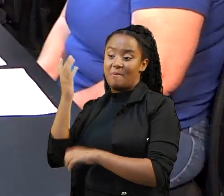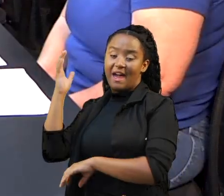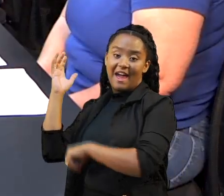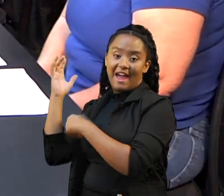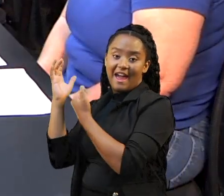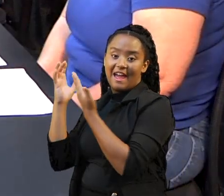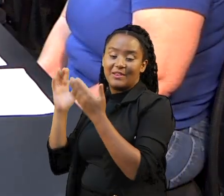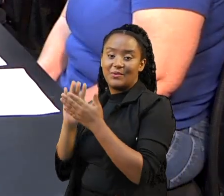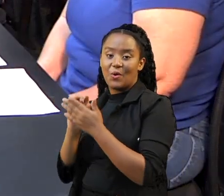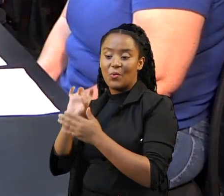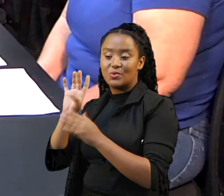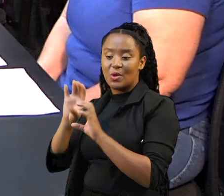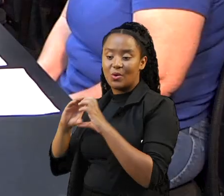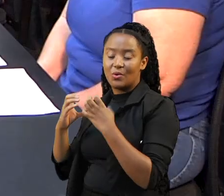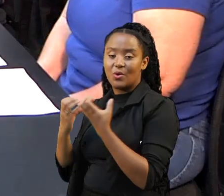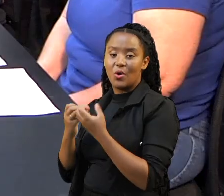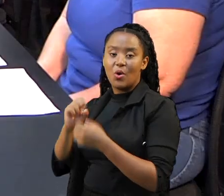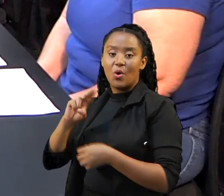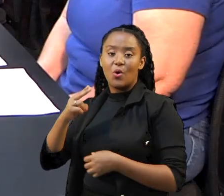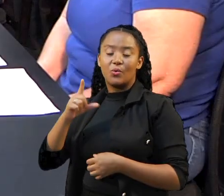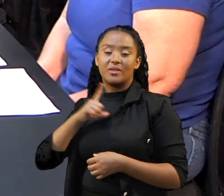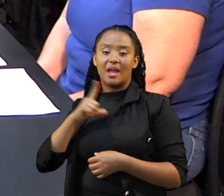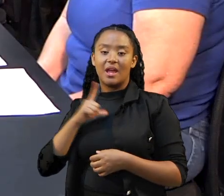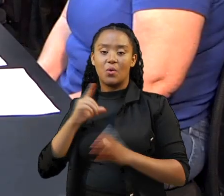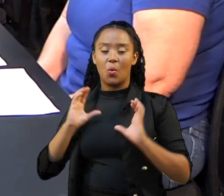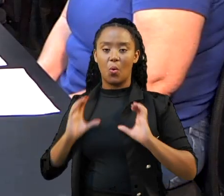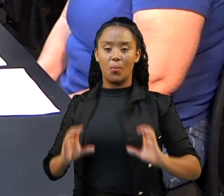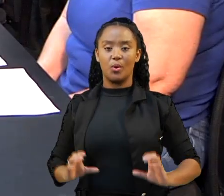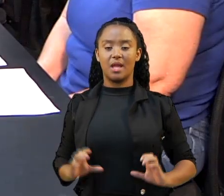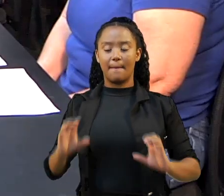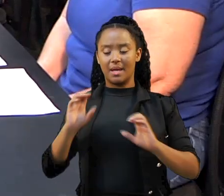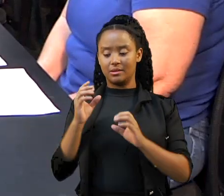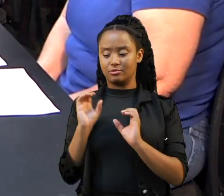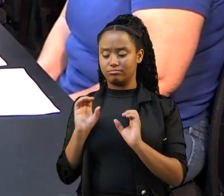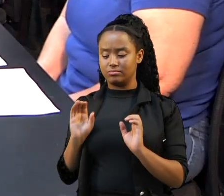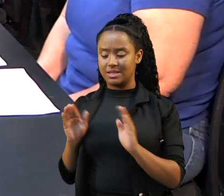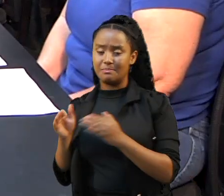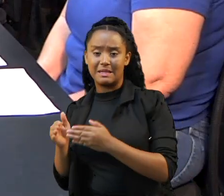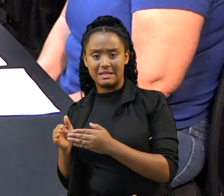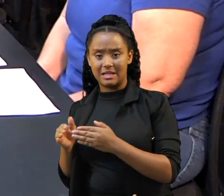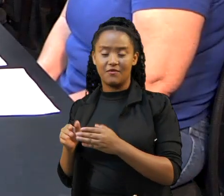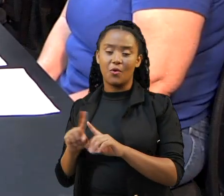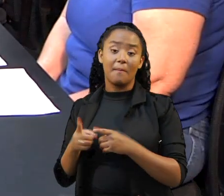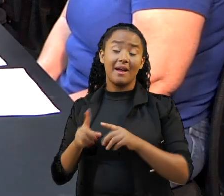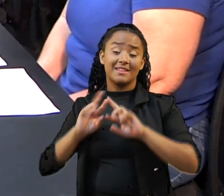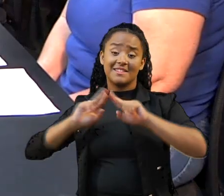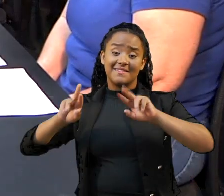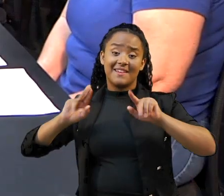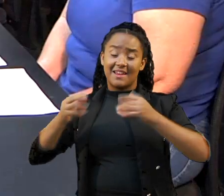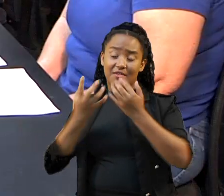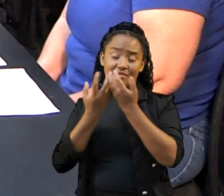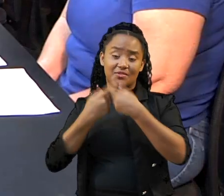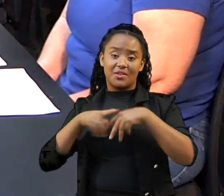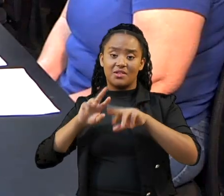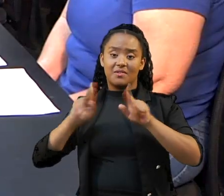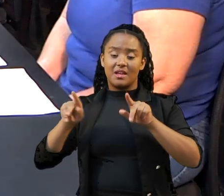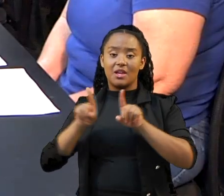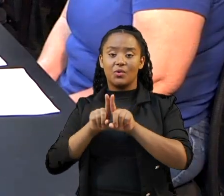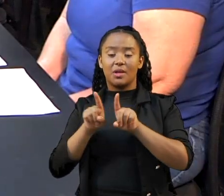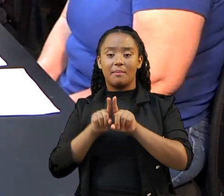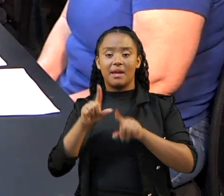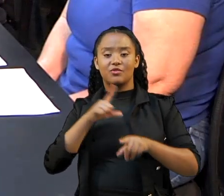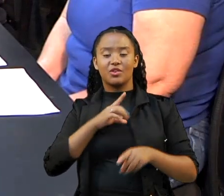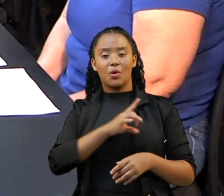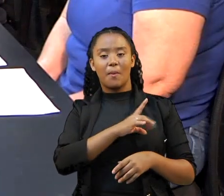tem um fenótipo, um jeito, um comportamento específico, mas não é assim que funciona. E eu tinha medo também de fazer uma